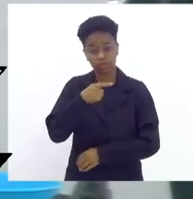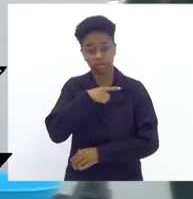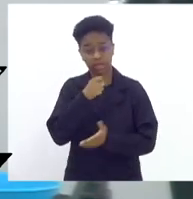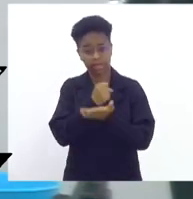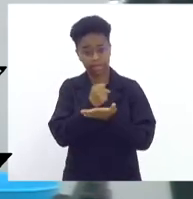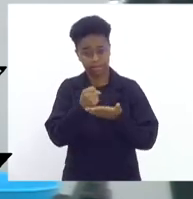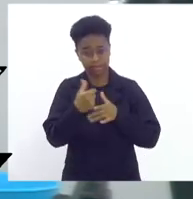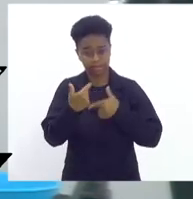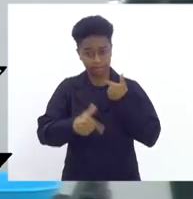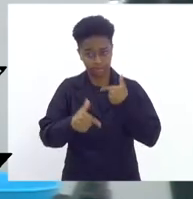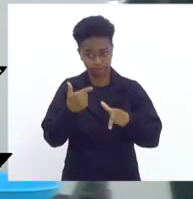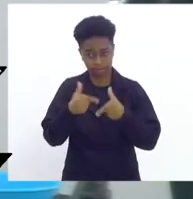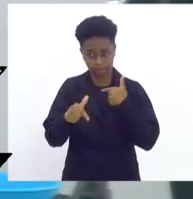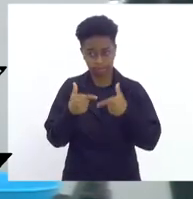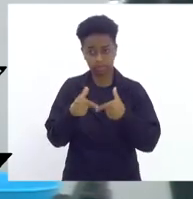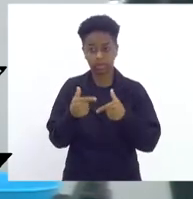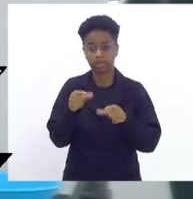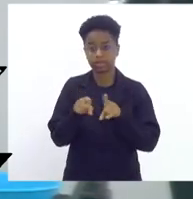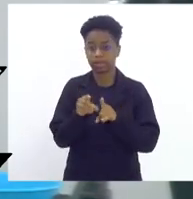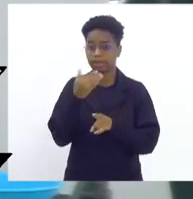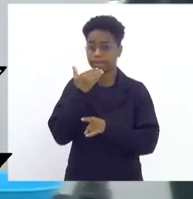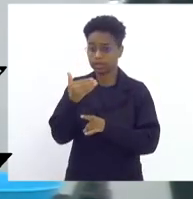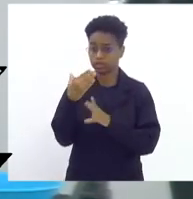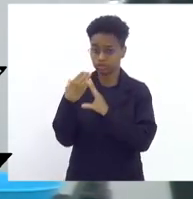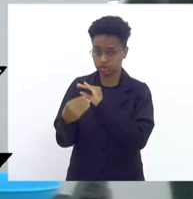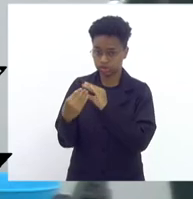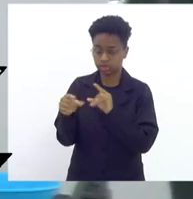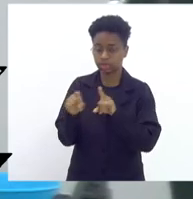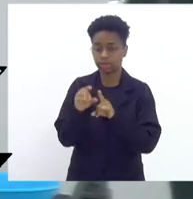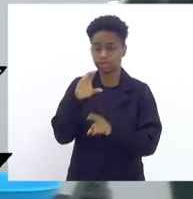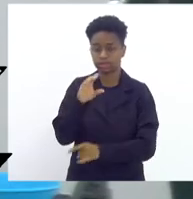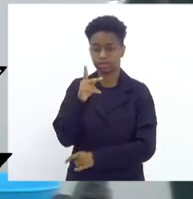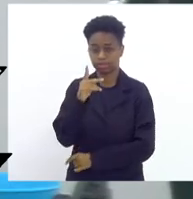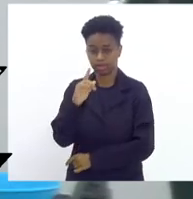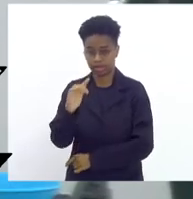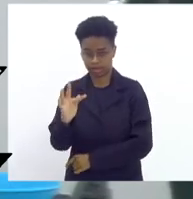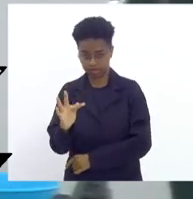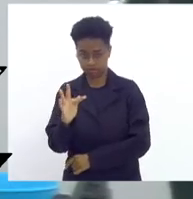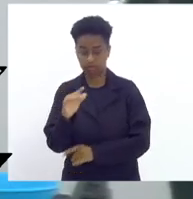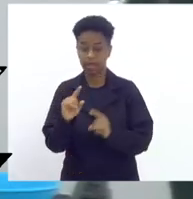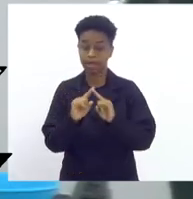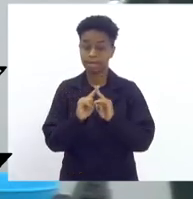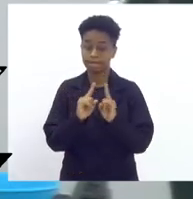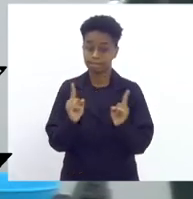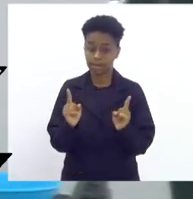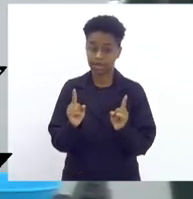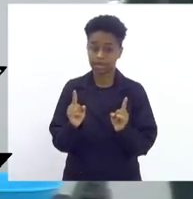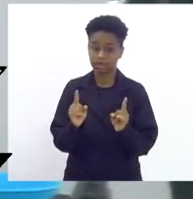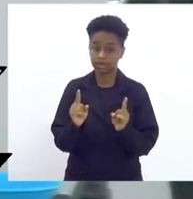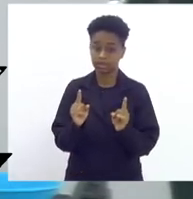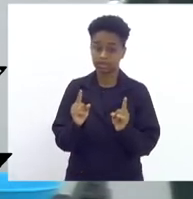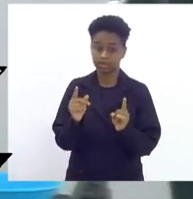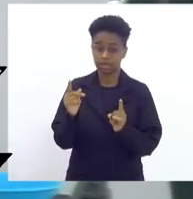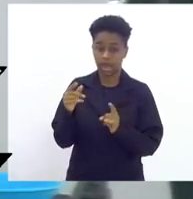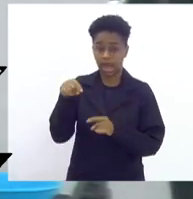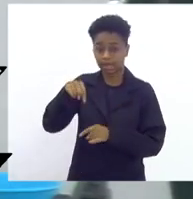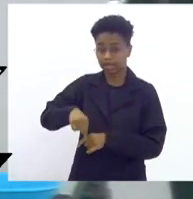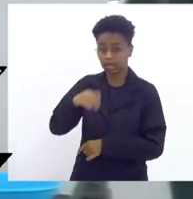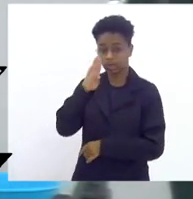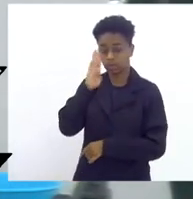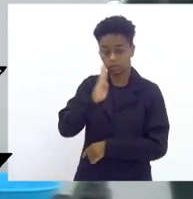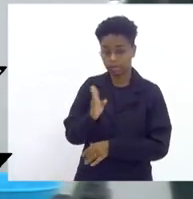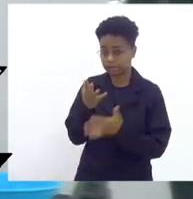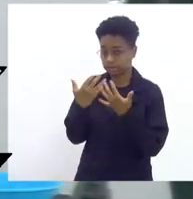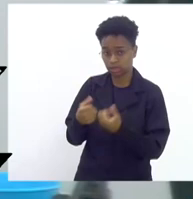trabalho a solicitação de refúgio e o CPF porém Eles não eram reconhecidos como